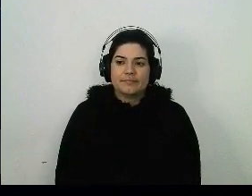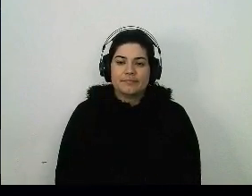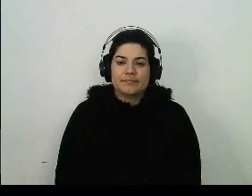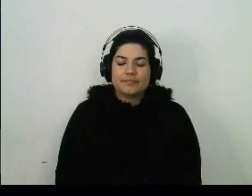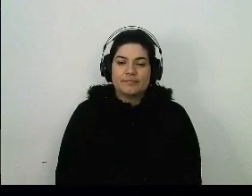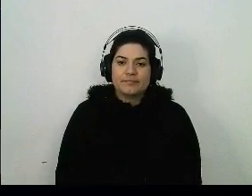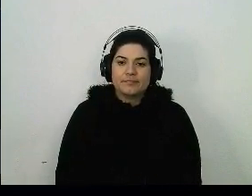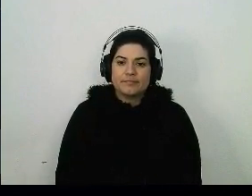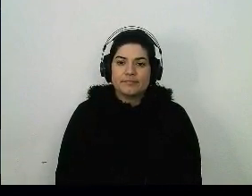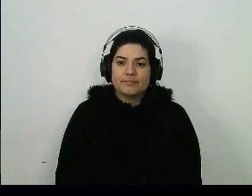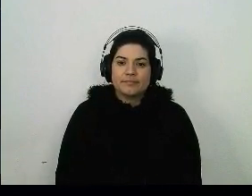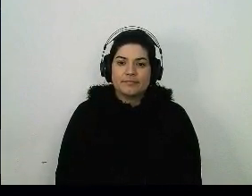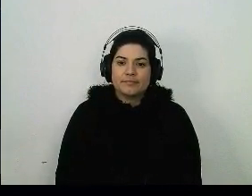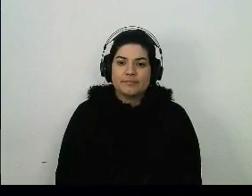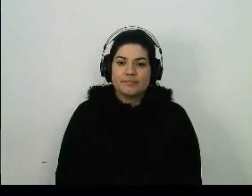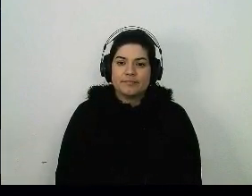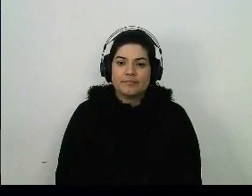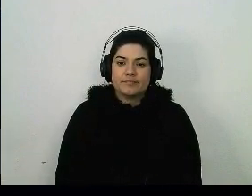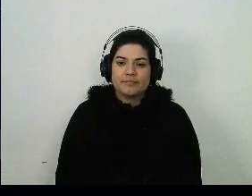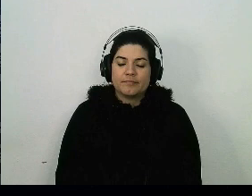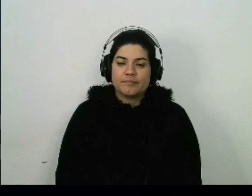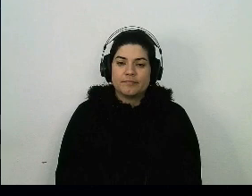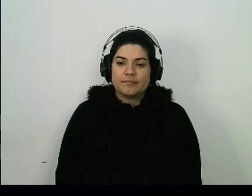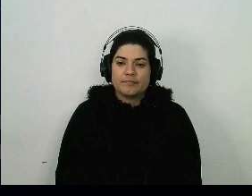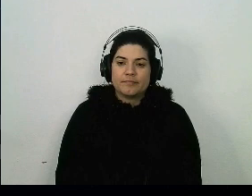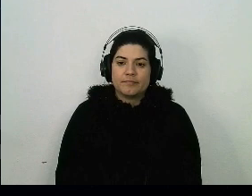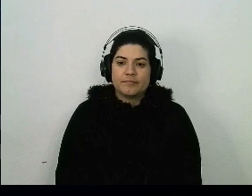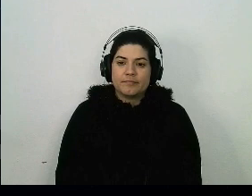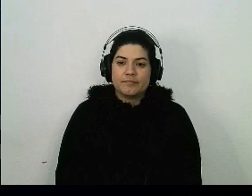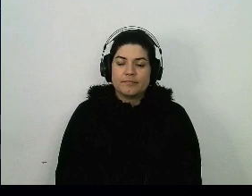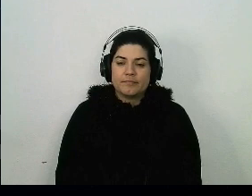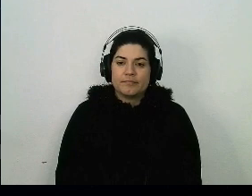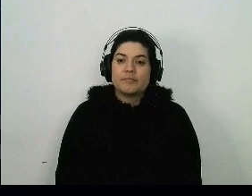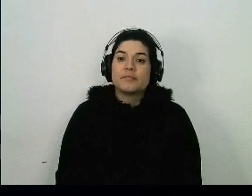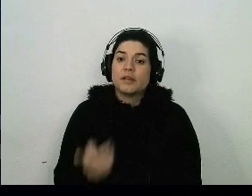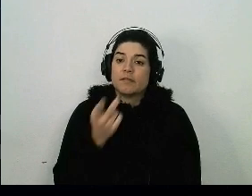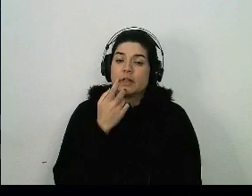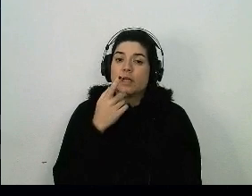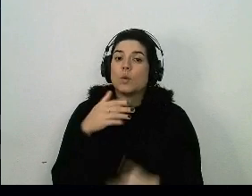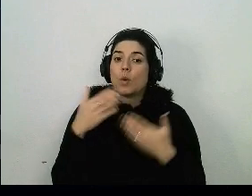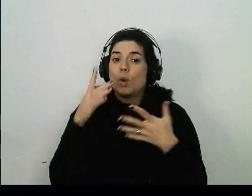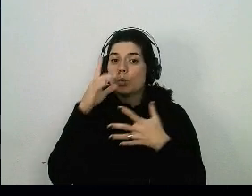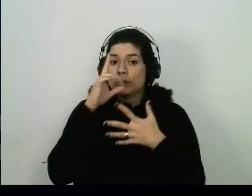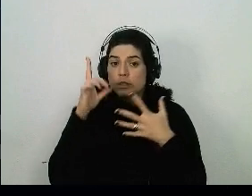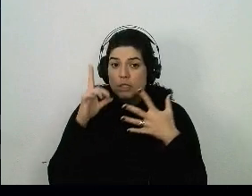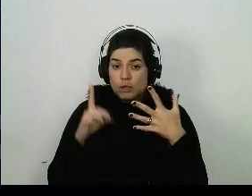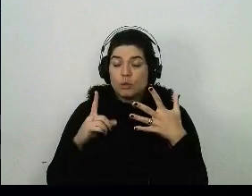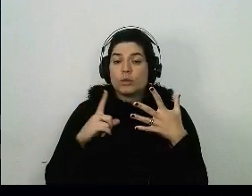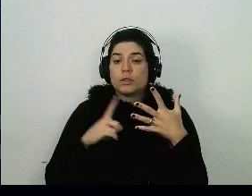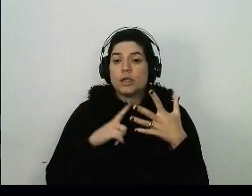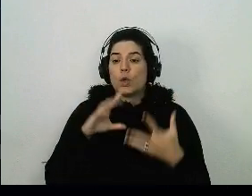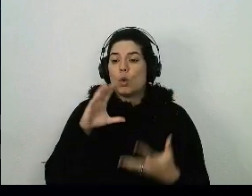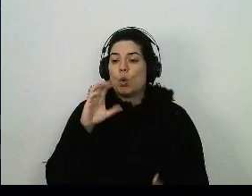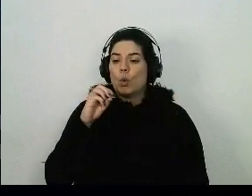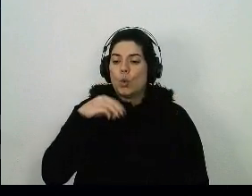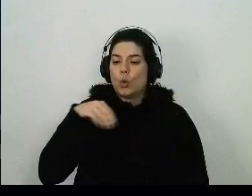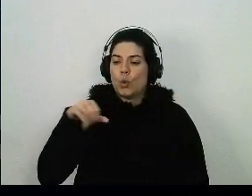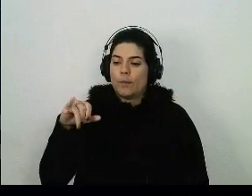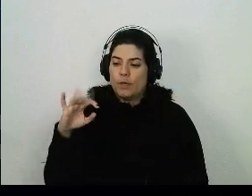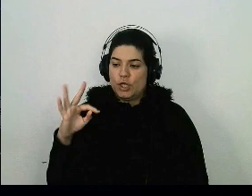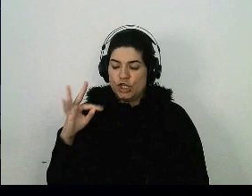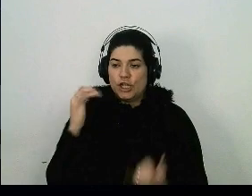Ele vai dizer o dado que foi realizado o commit de informação, o usuário que fez